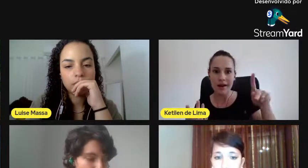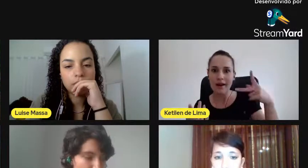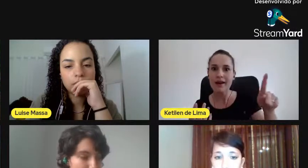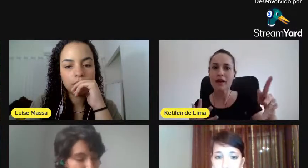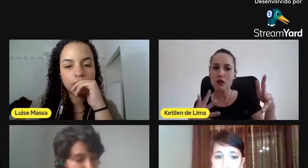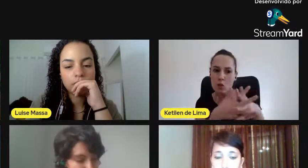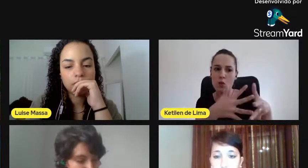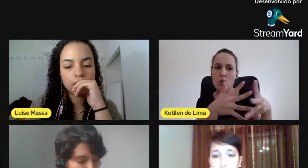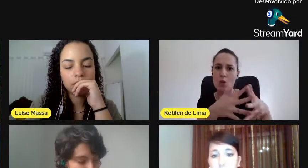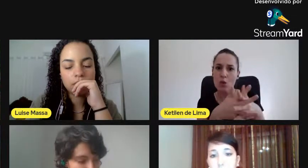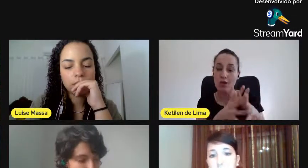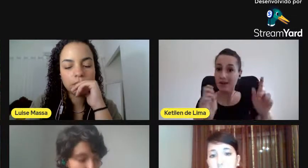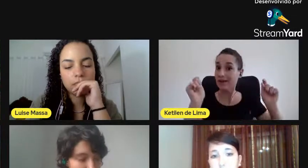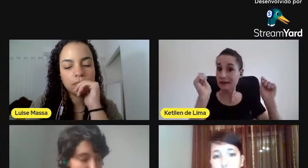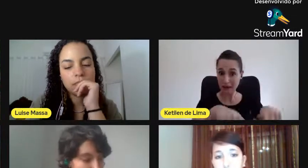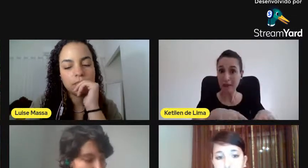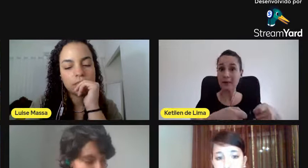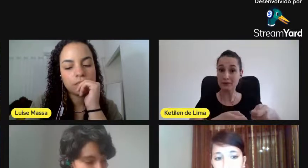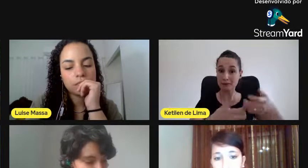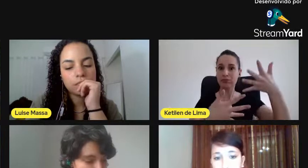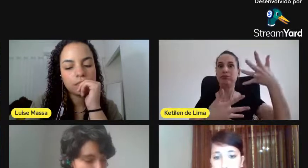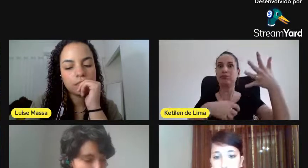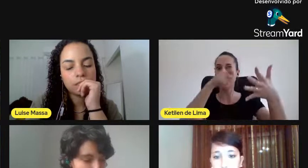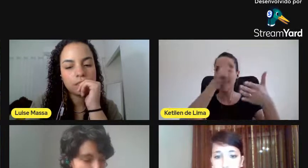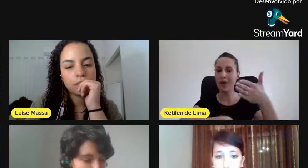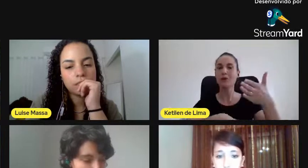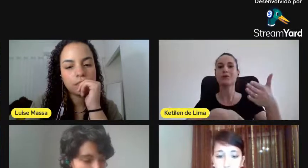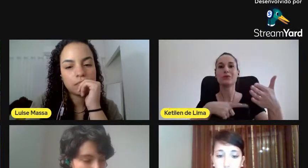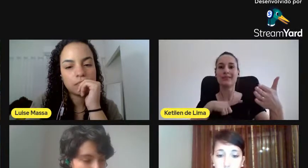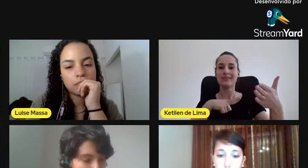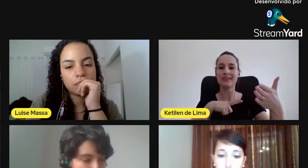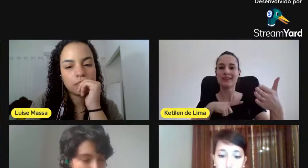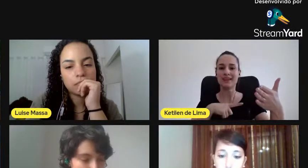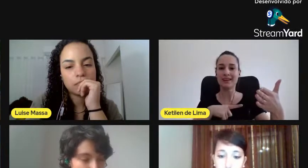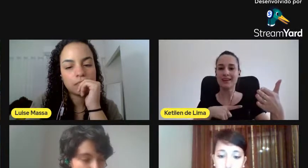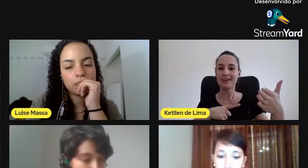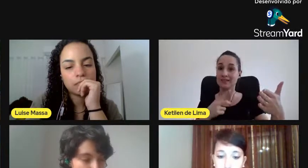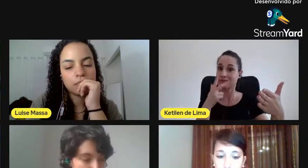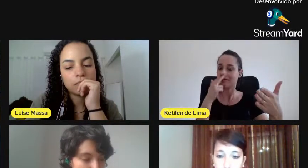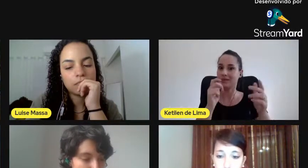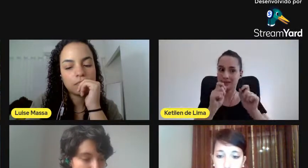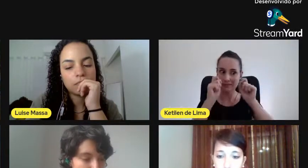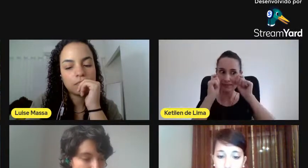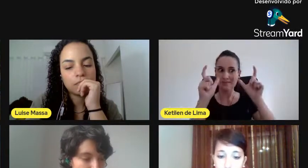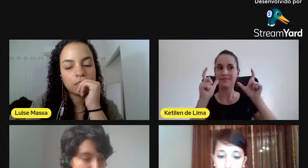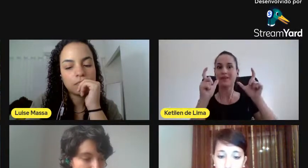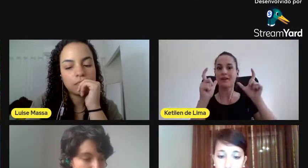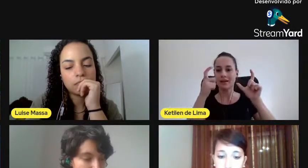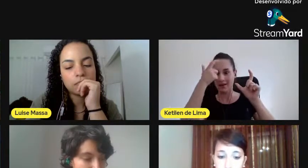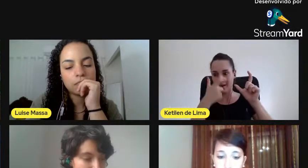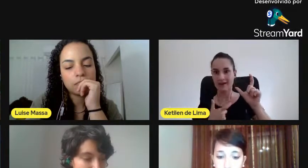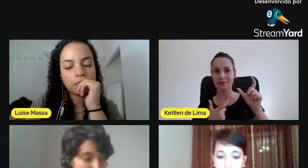E, enfim, tem alguns trechos que me chamam a atenção.